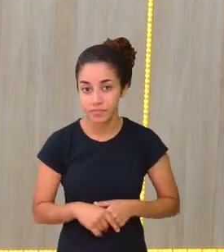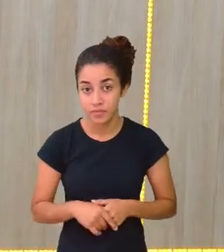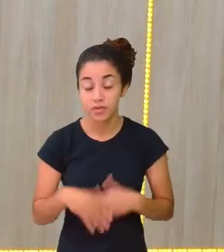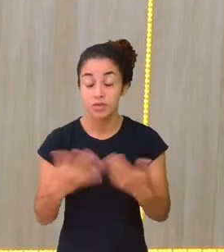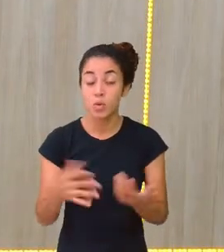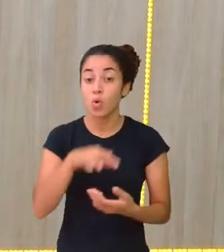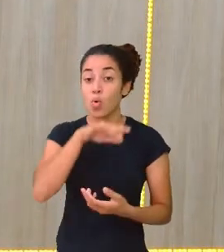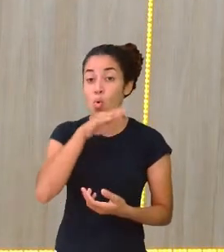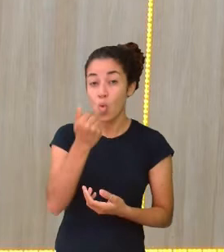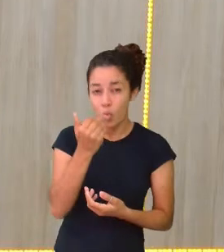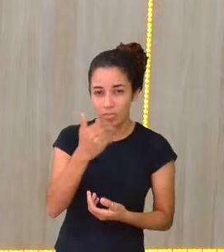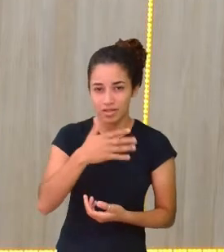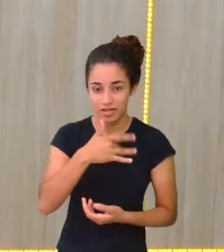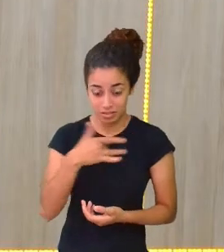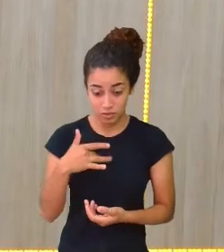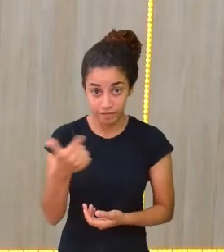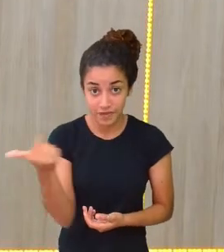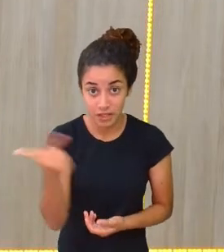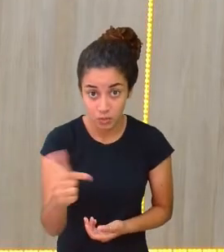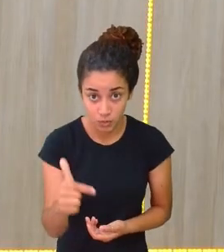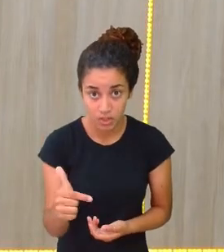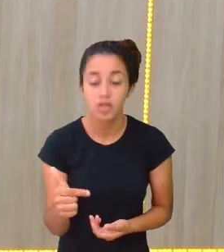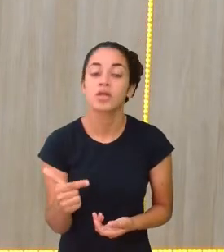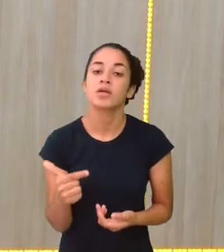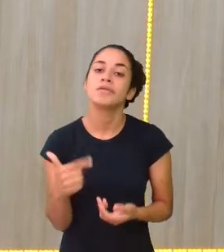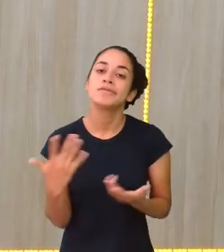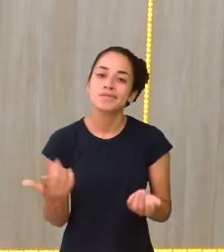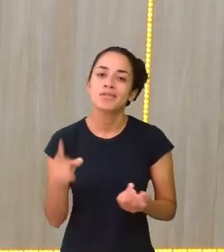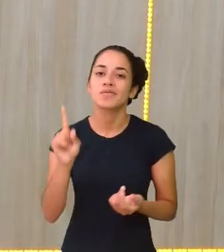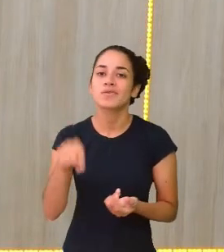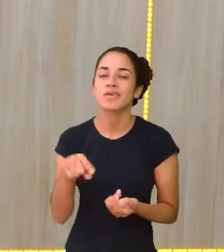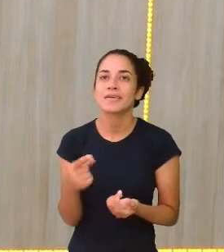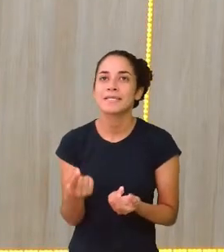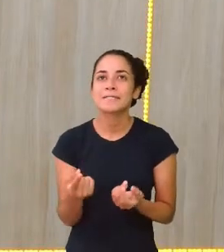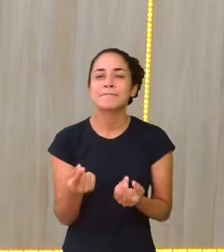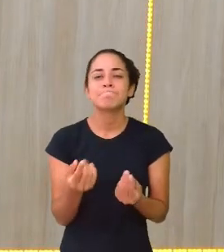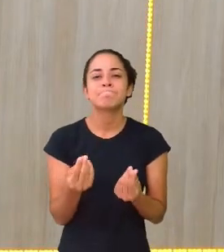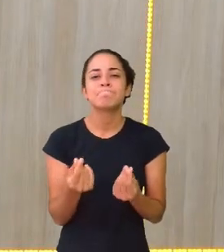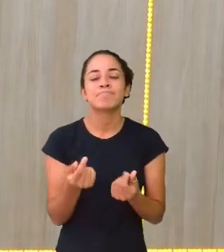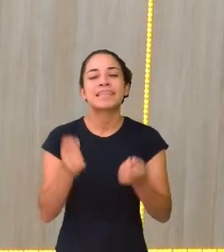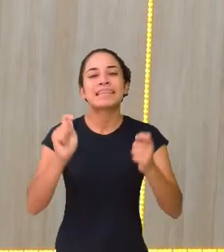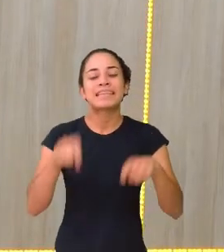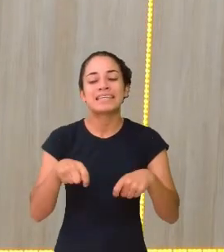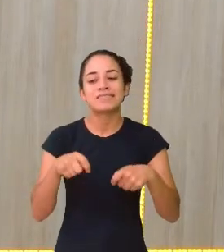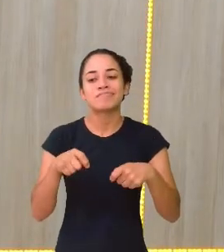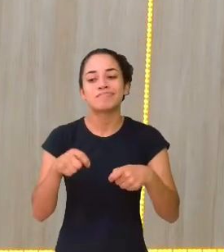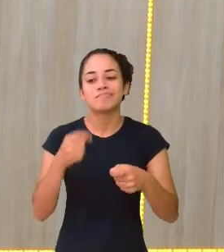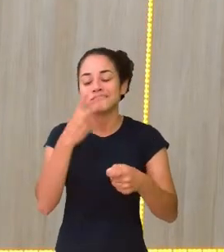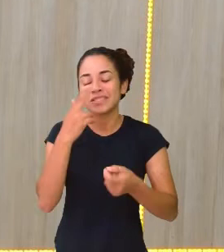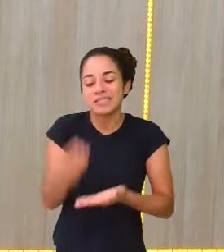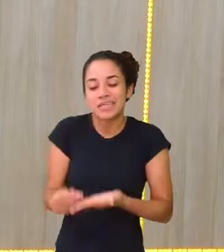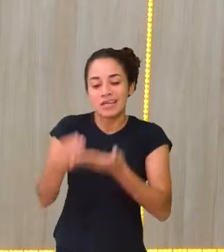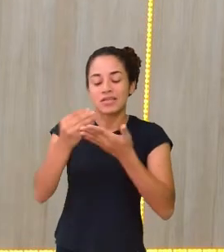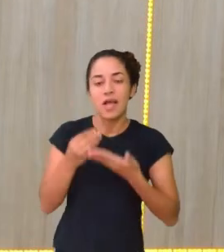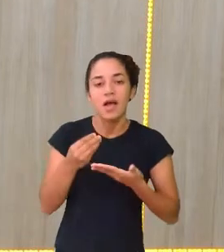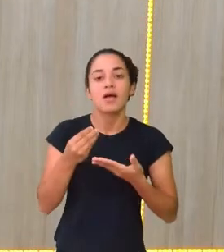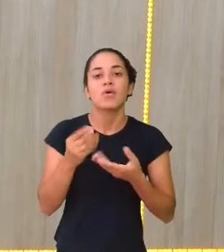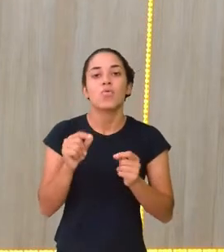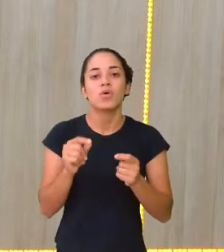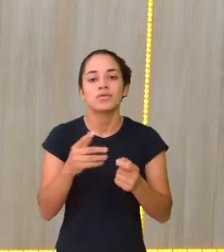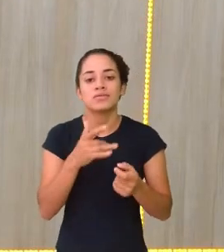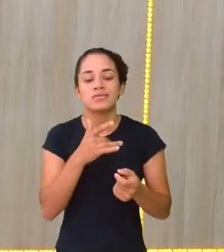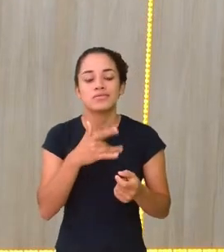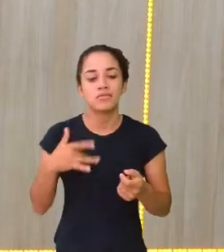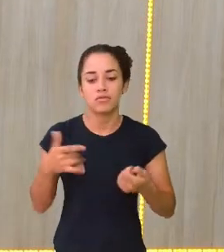alimentação inadequada nós vimos, né, que é um dos fatores que contribui para diversos problemas de saúde. Quais são eles,